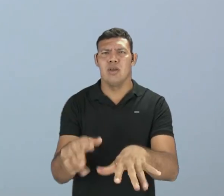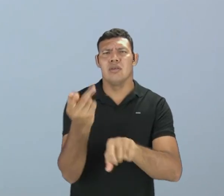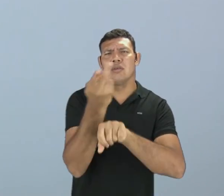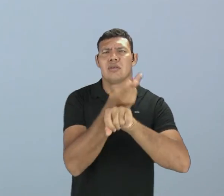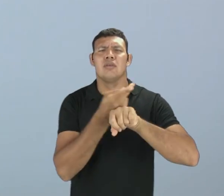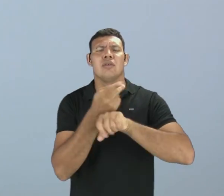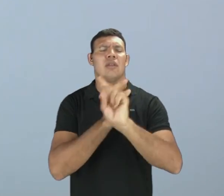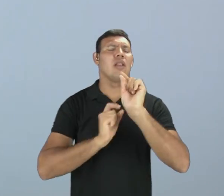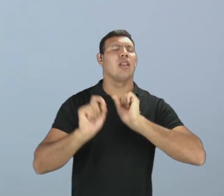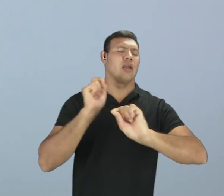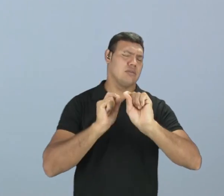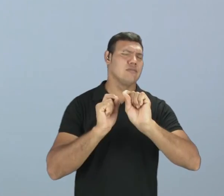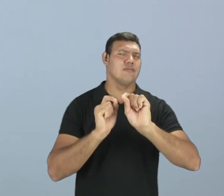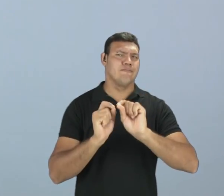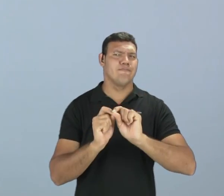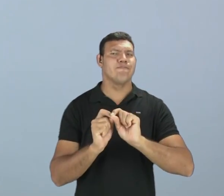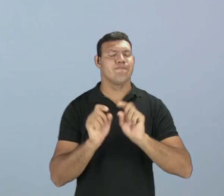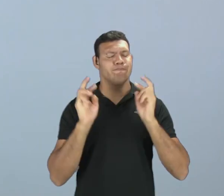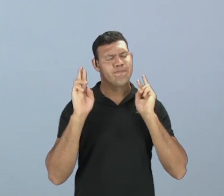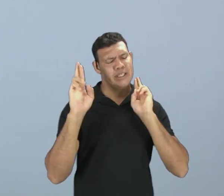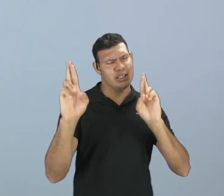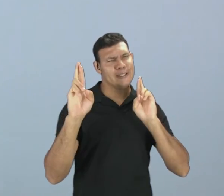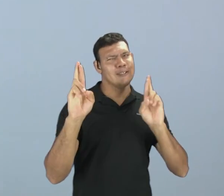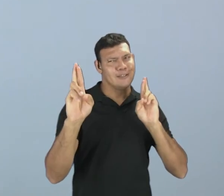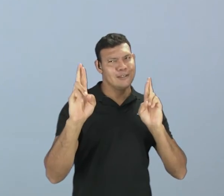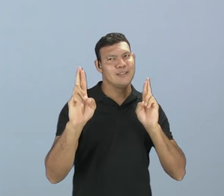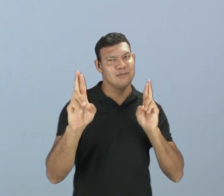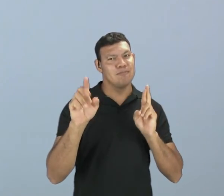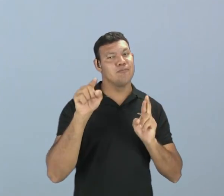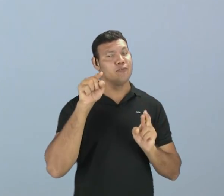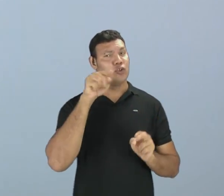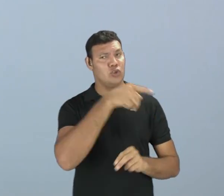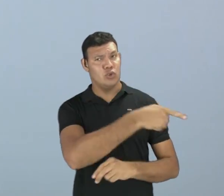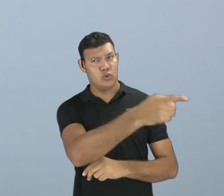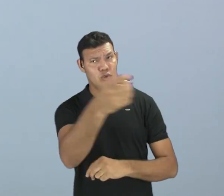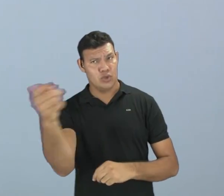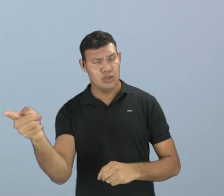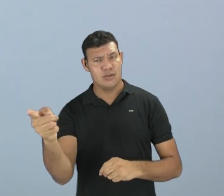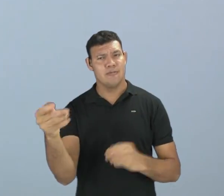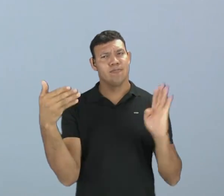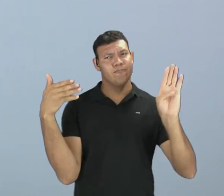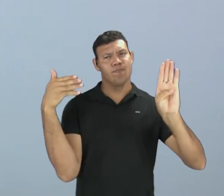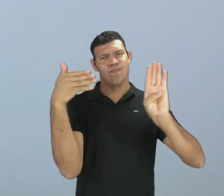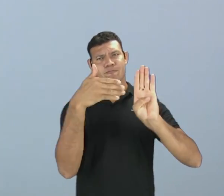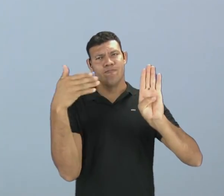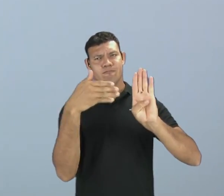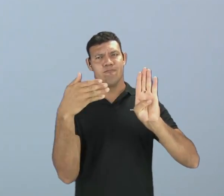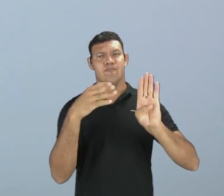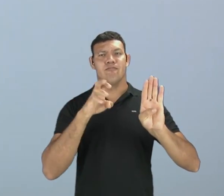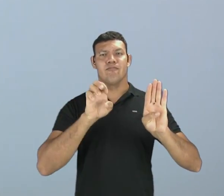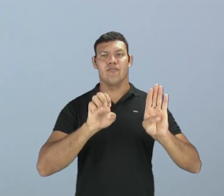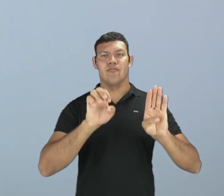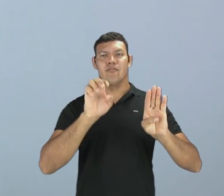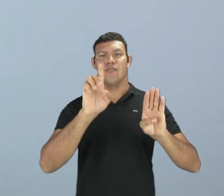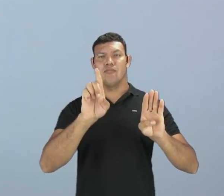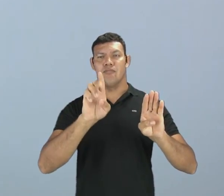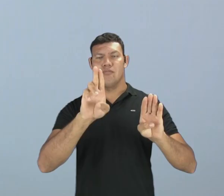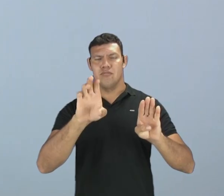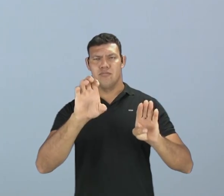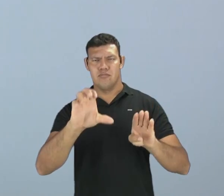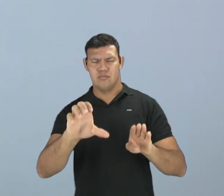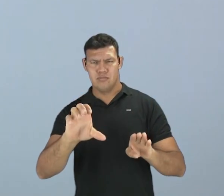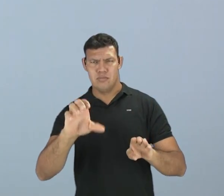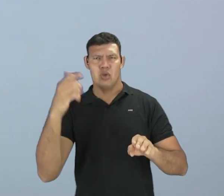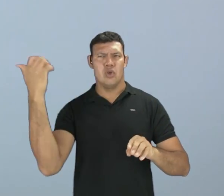as melhorias, tá bom? E eu espero, então, que vocês acessem a plataforma Eduque para vocês analisarem melhor essa